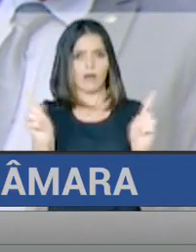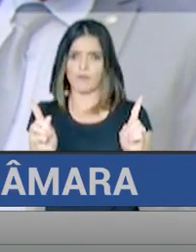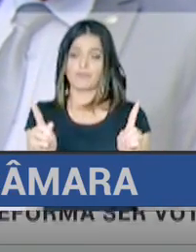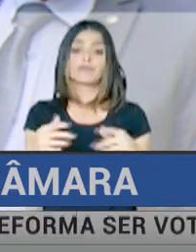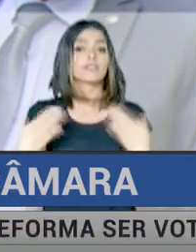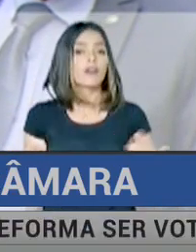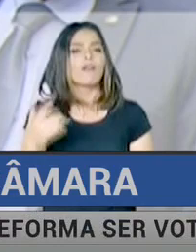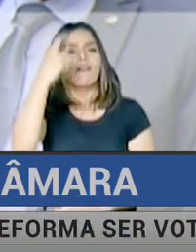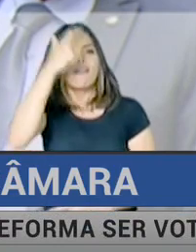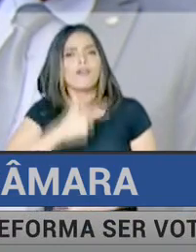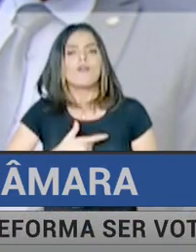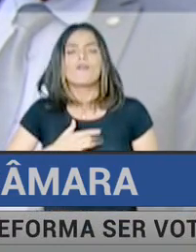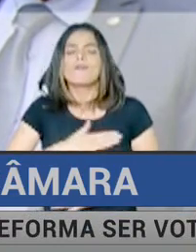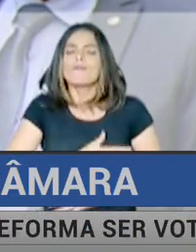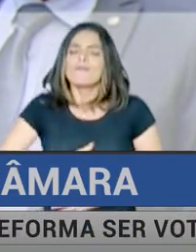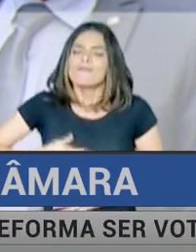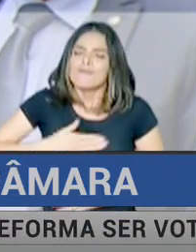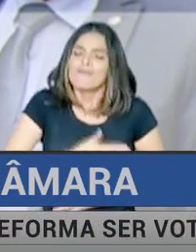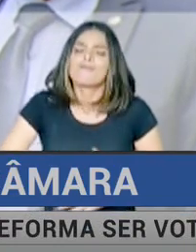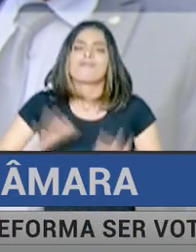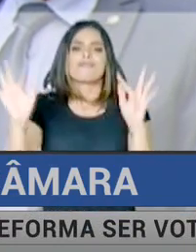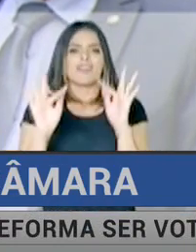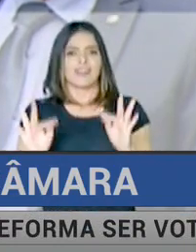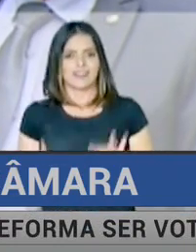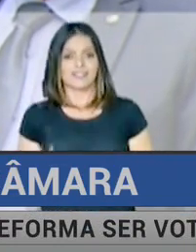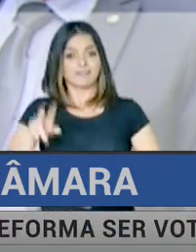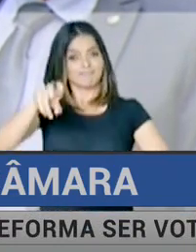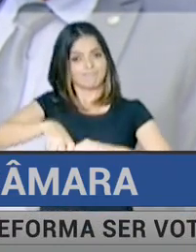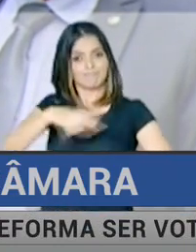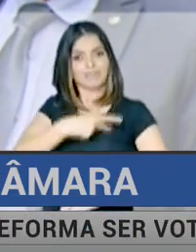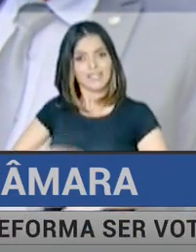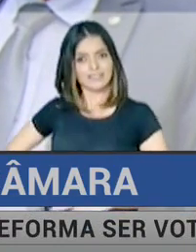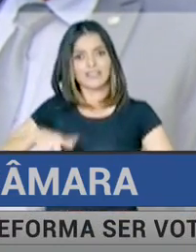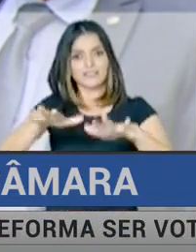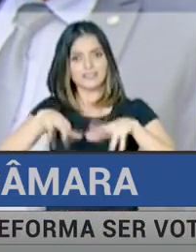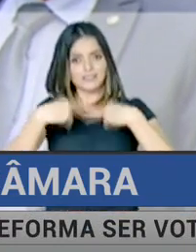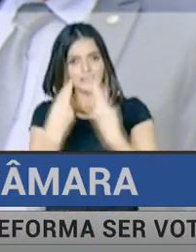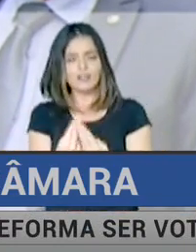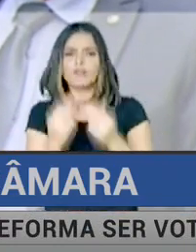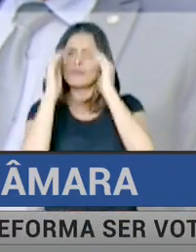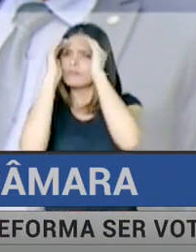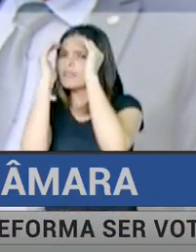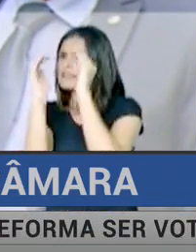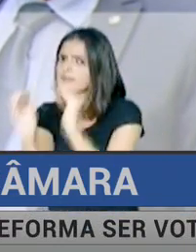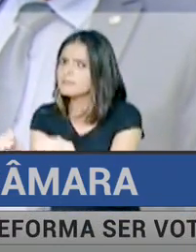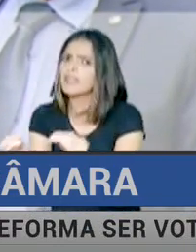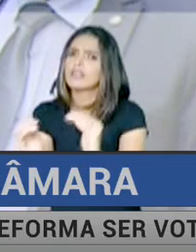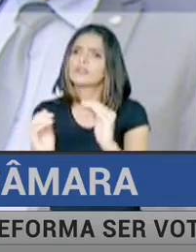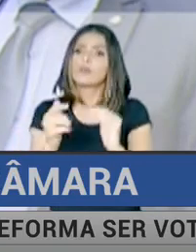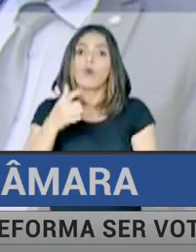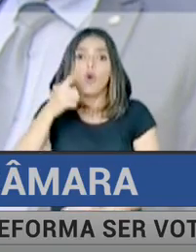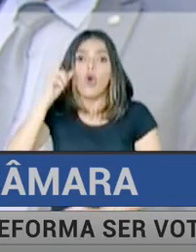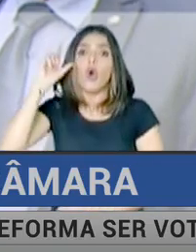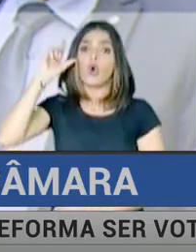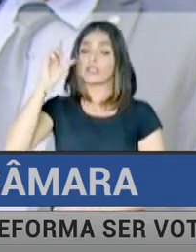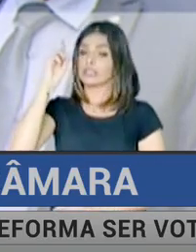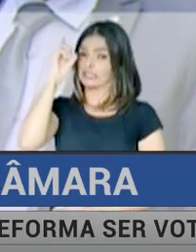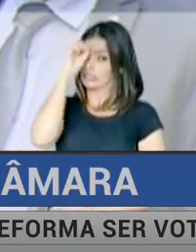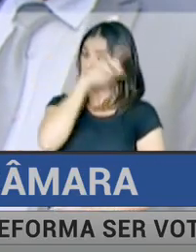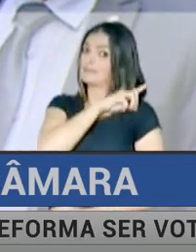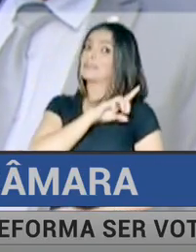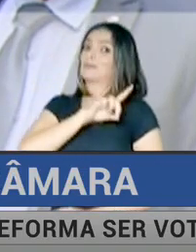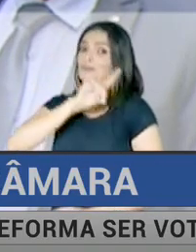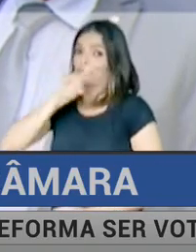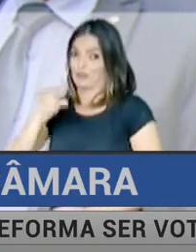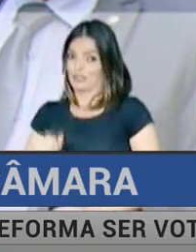feliz hoje por estar conduzindo essa sessão, com respeito que eu tive ontem, principalmente no dia mais difícil,